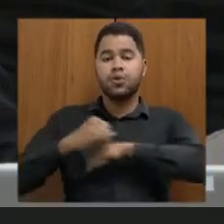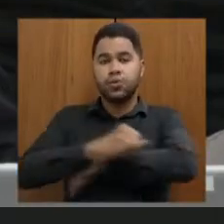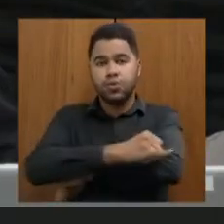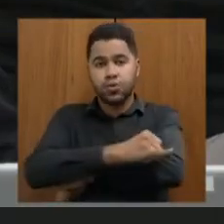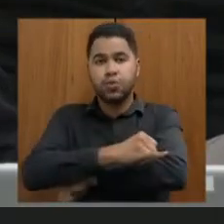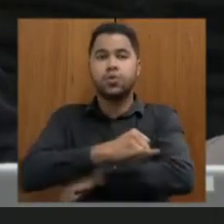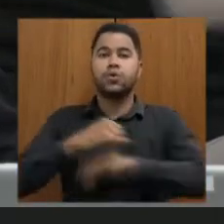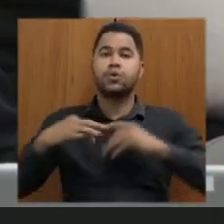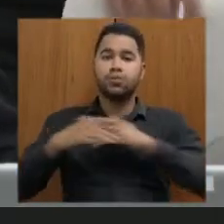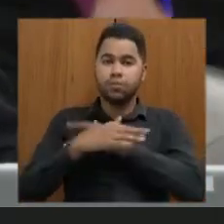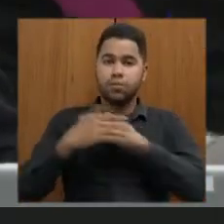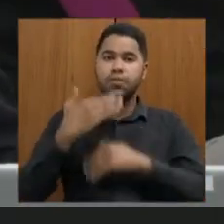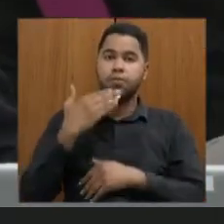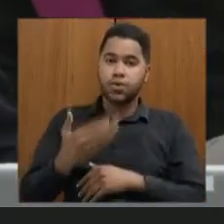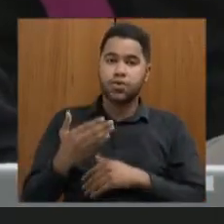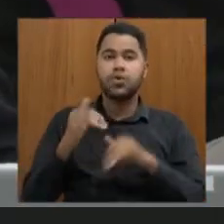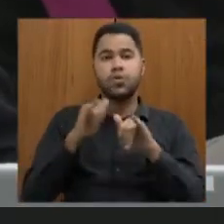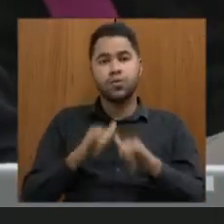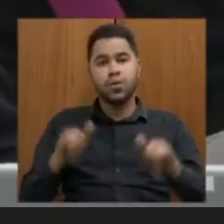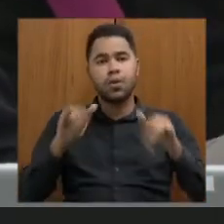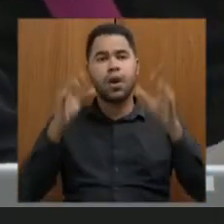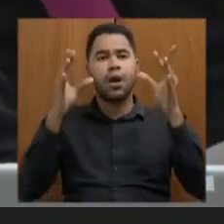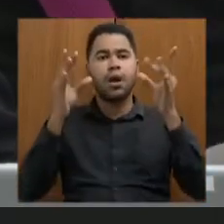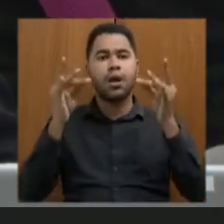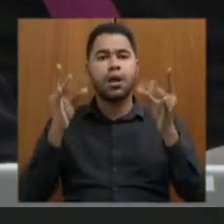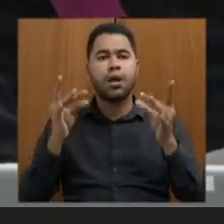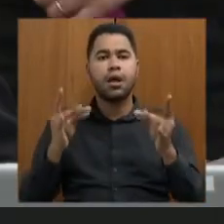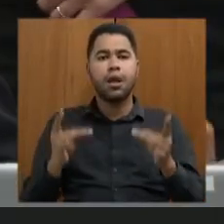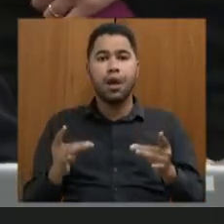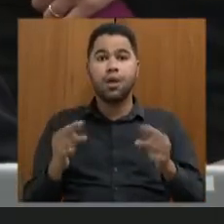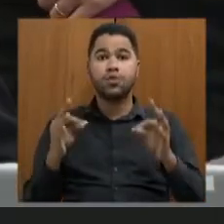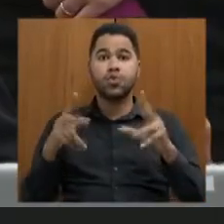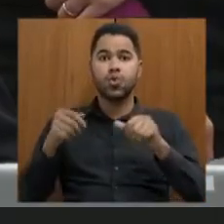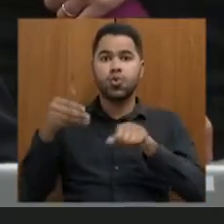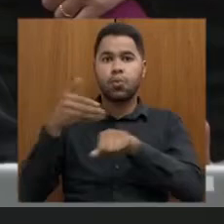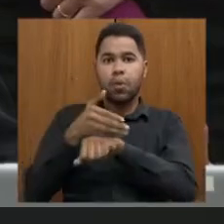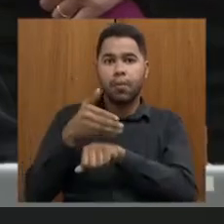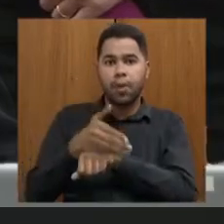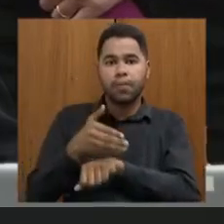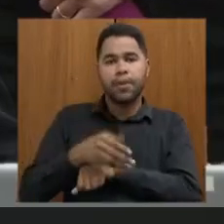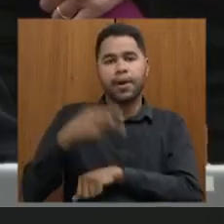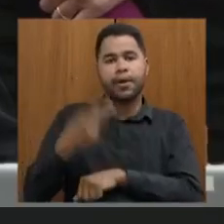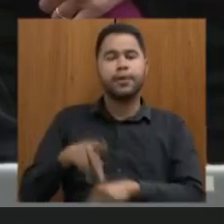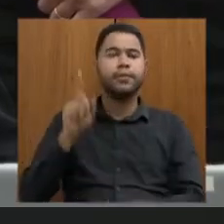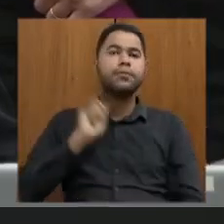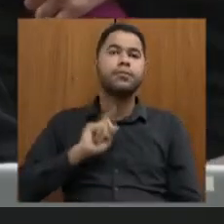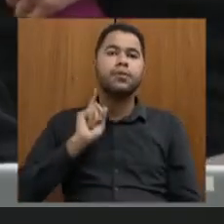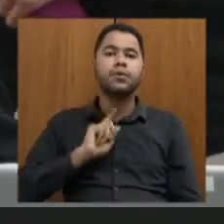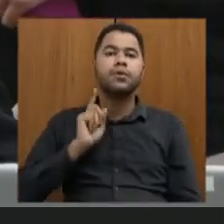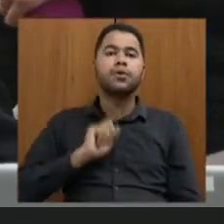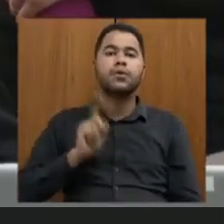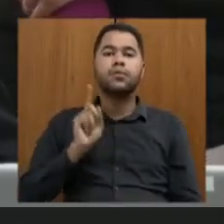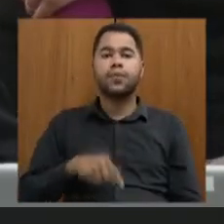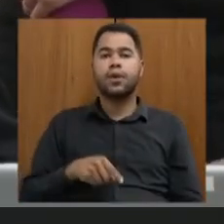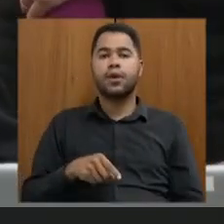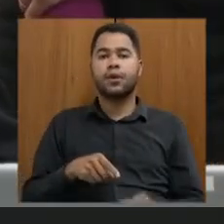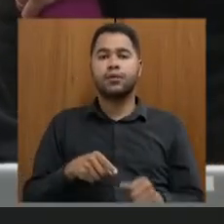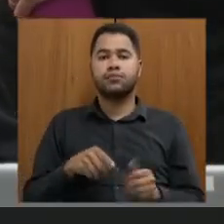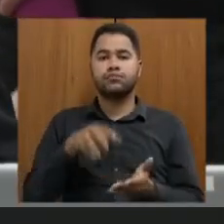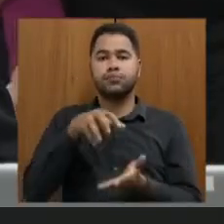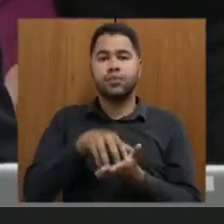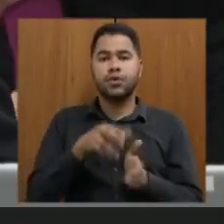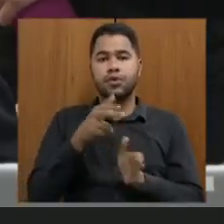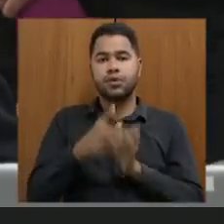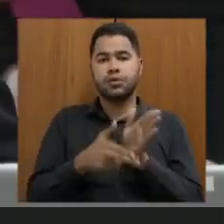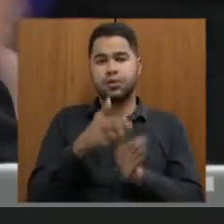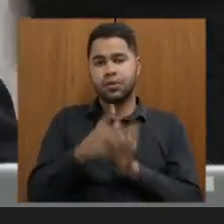pedido informações para que detalhe todo as ações a serem executadas em Minas Gerais pela concessionária Ferroviária ferrovia